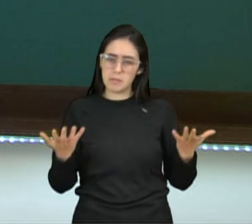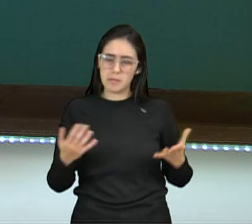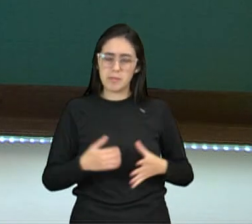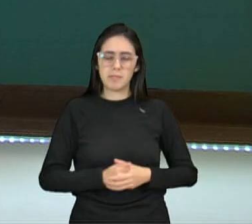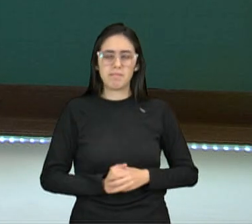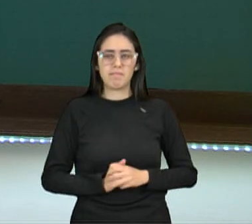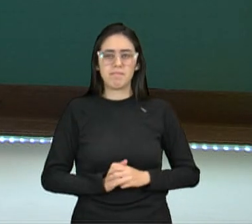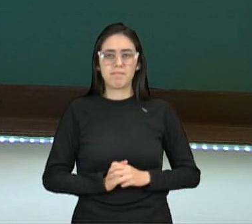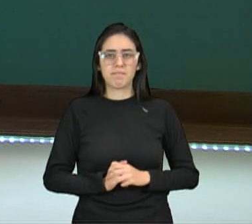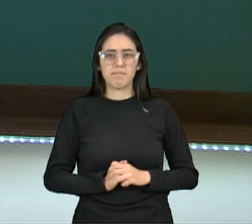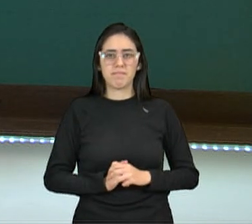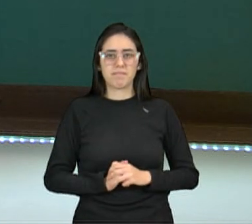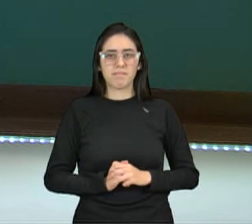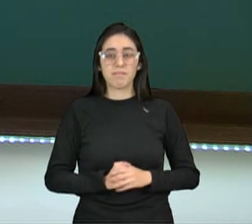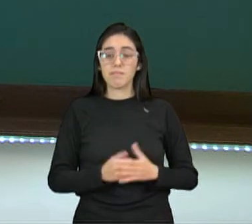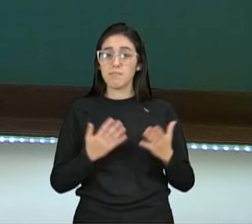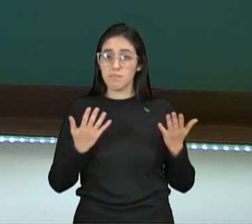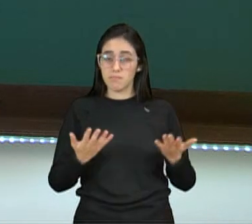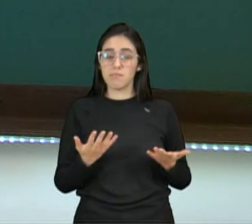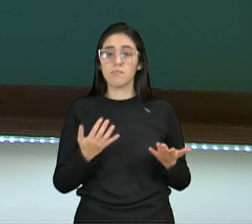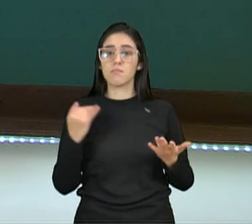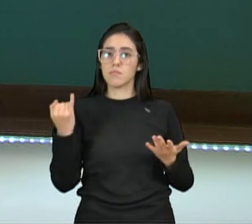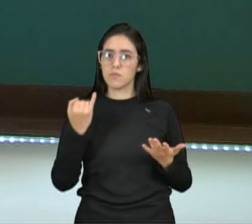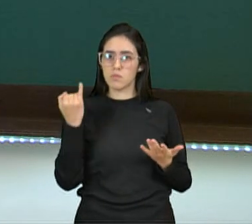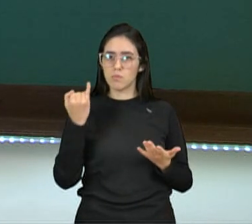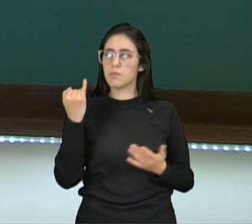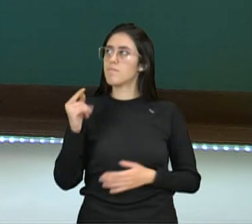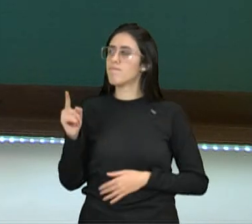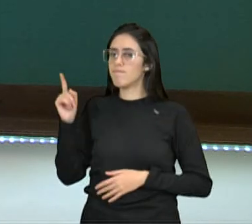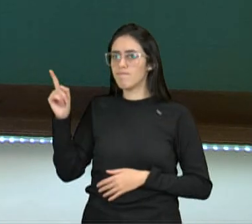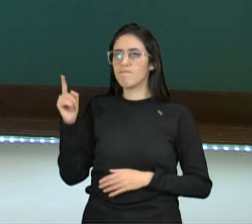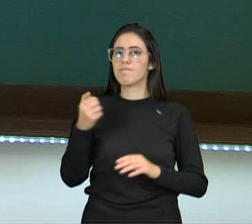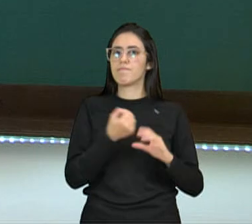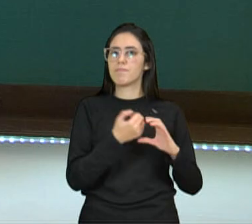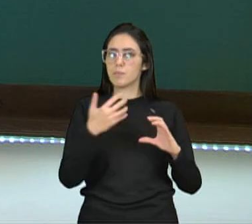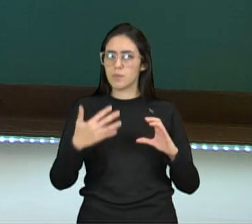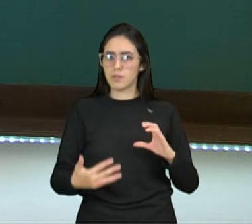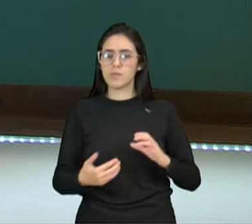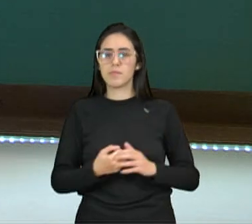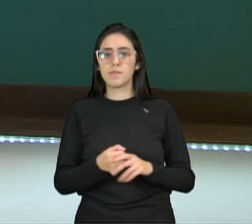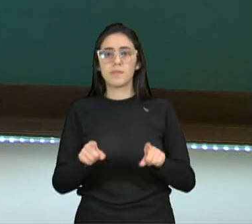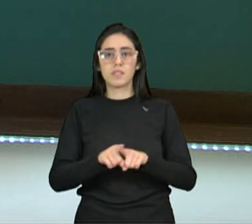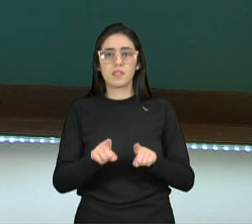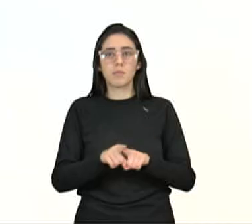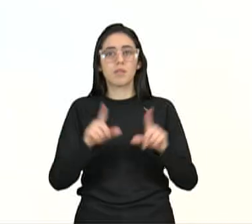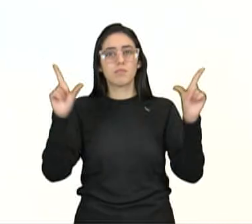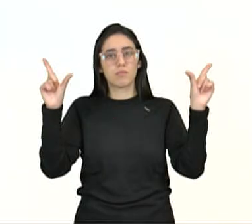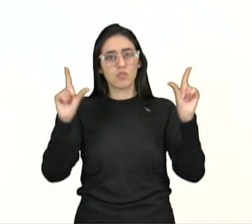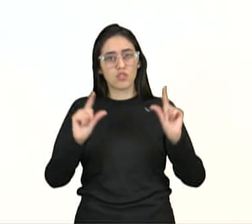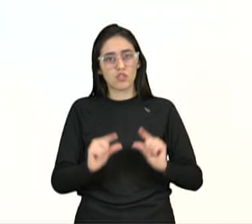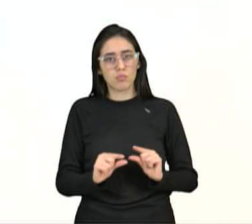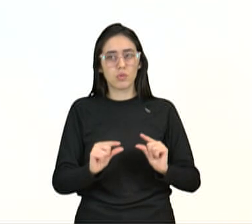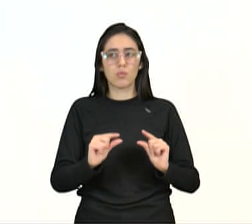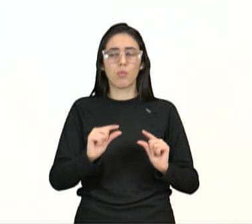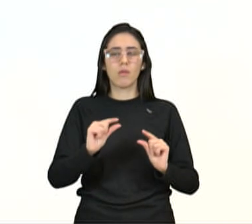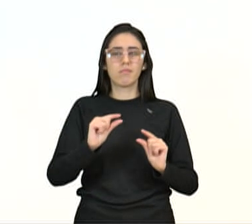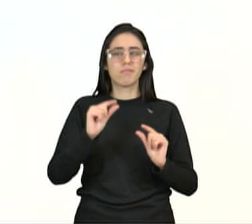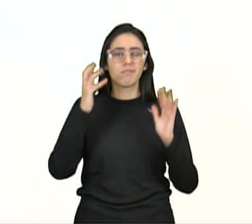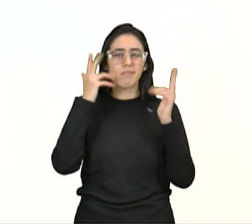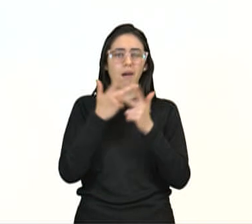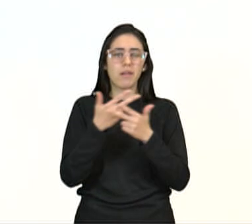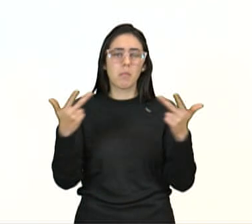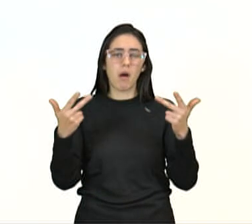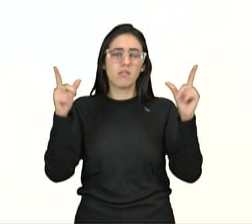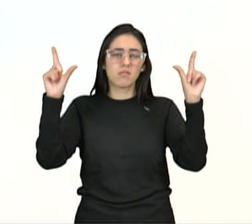na superfície, aqui onde nós vivemos. Então, pode modificar essas características ali, diminuindo a biodiversidade, né? Podendo levar